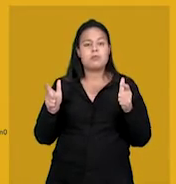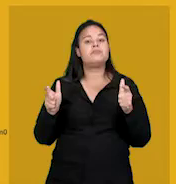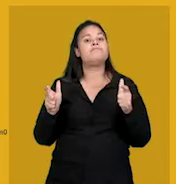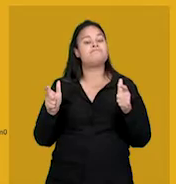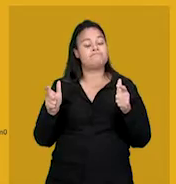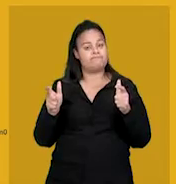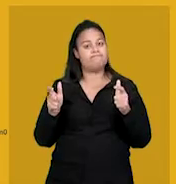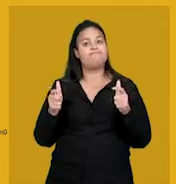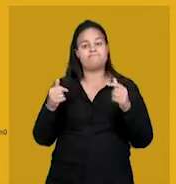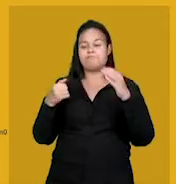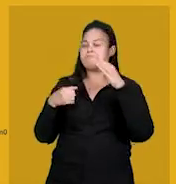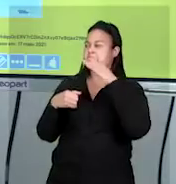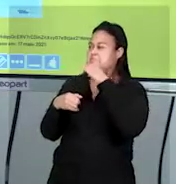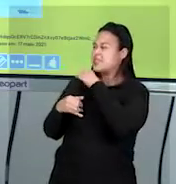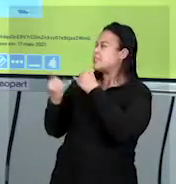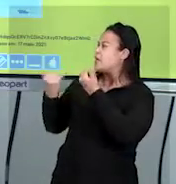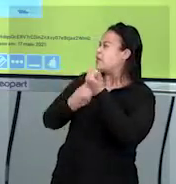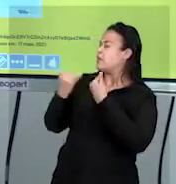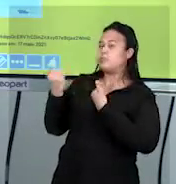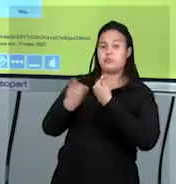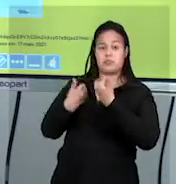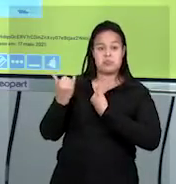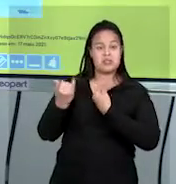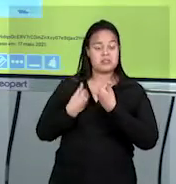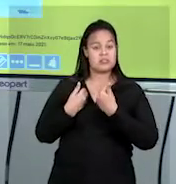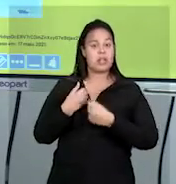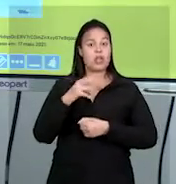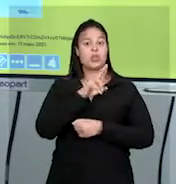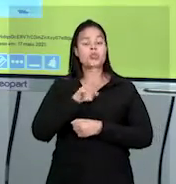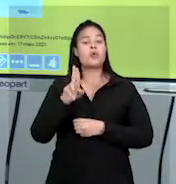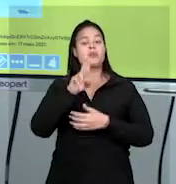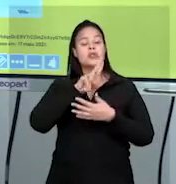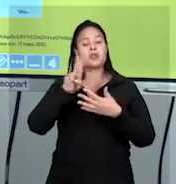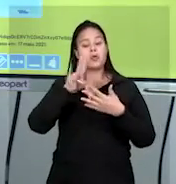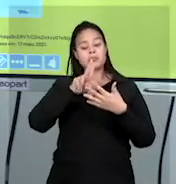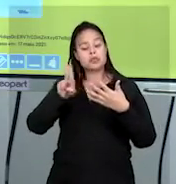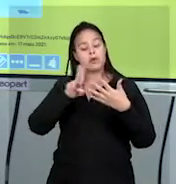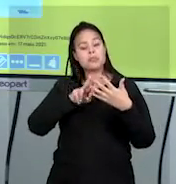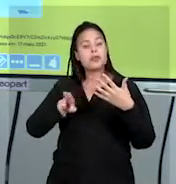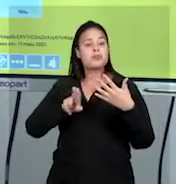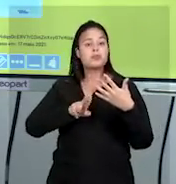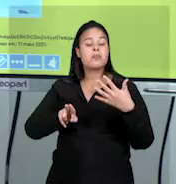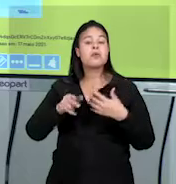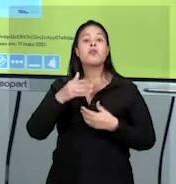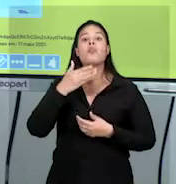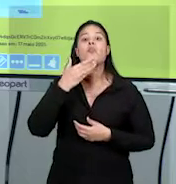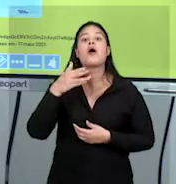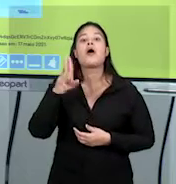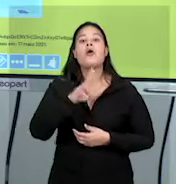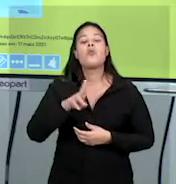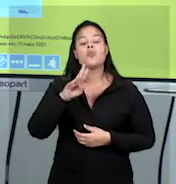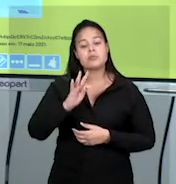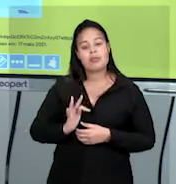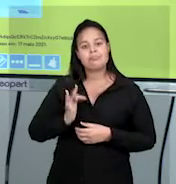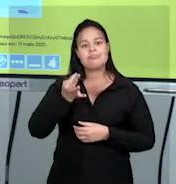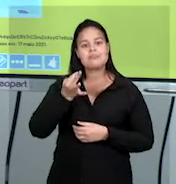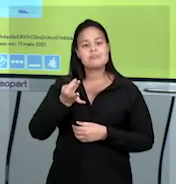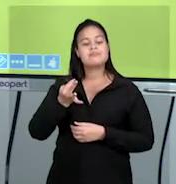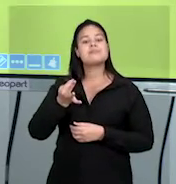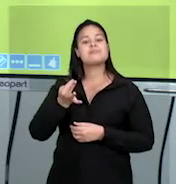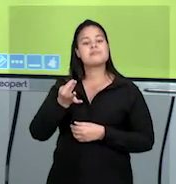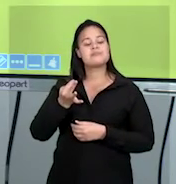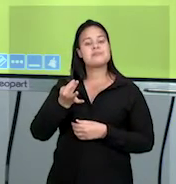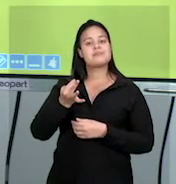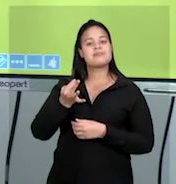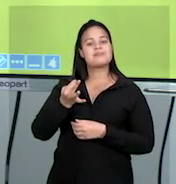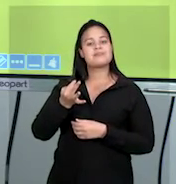está a concentração dessas duas informações. Desses mapas que eu falei aqui agora com vocês, qual que usa essa técnica de